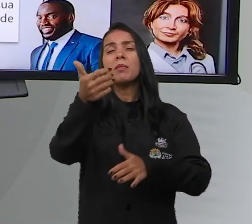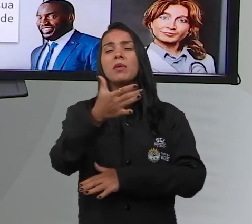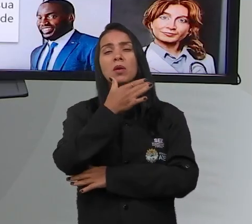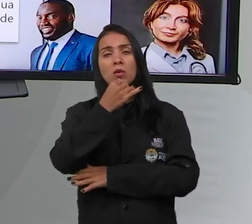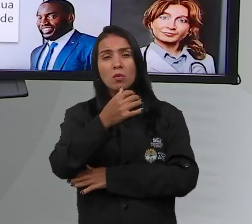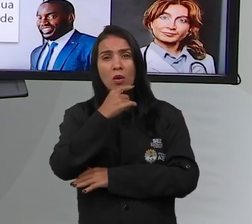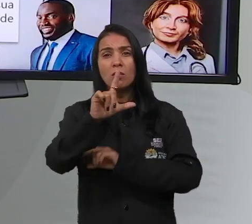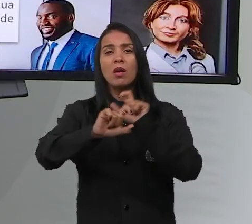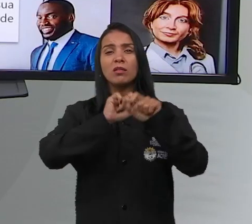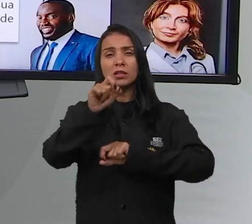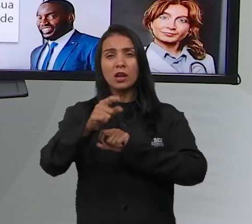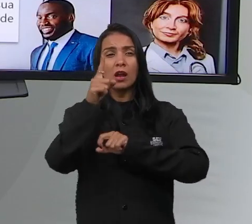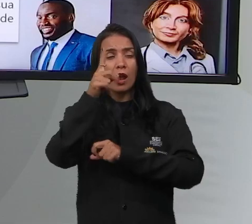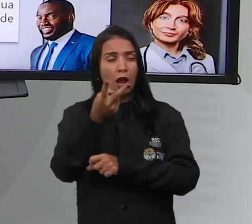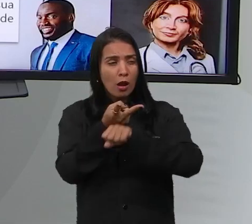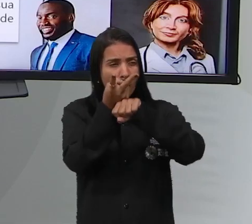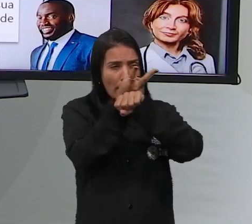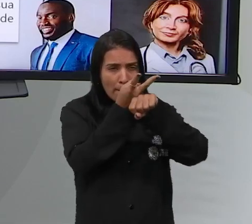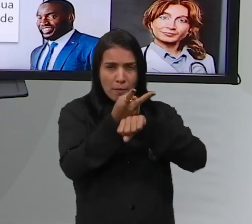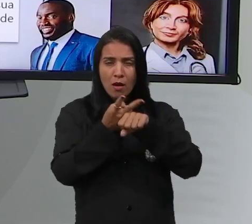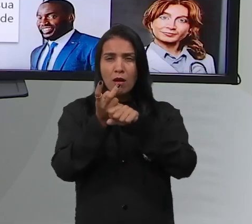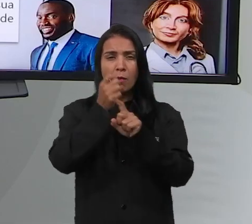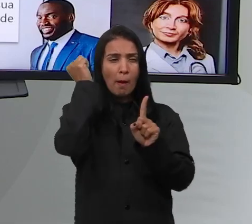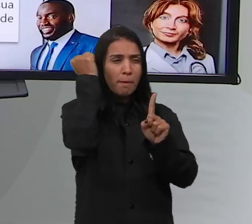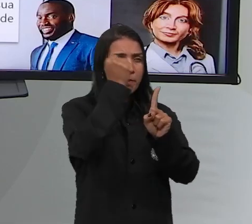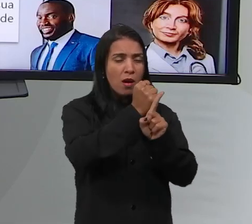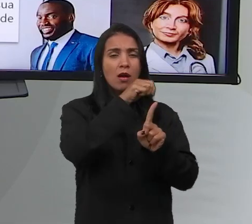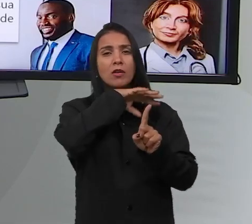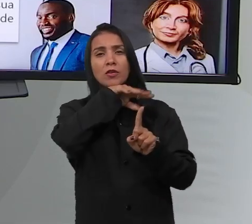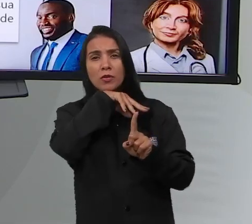caçar, era pescar e era coletar